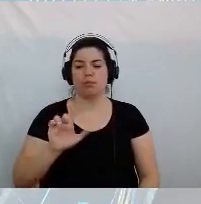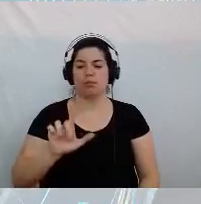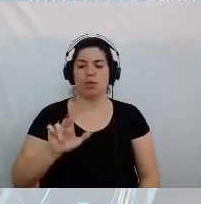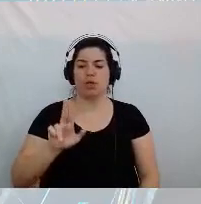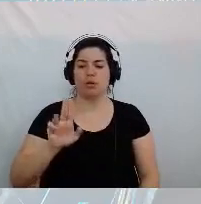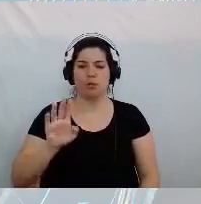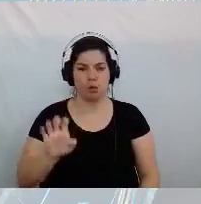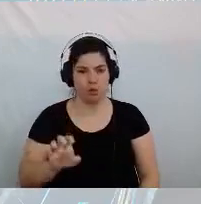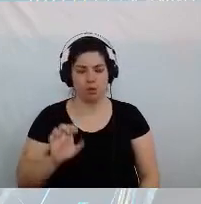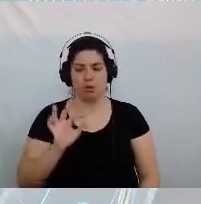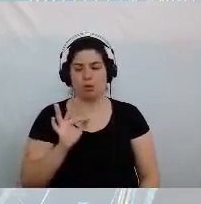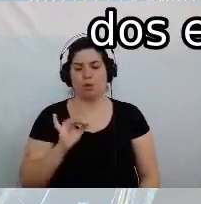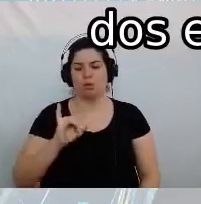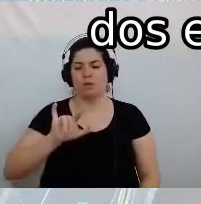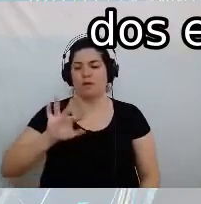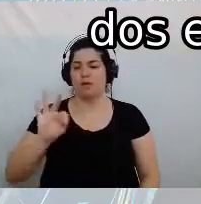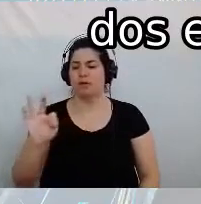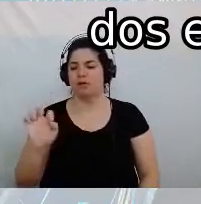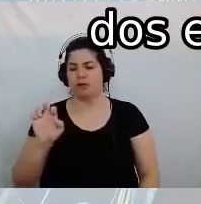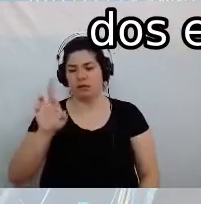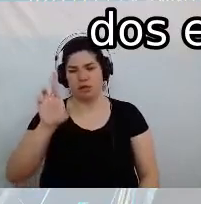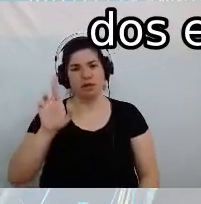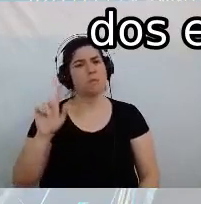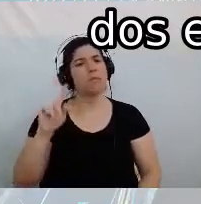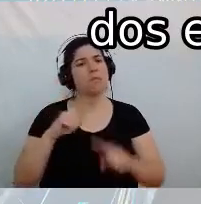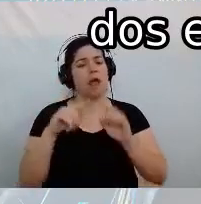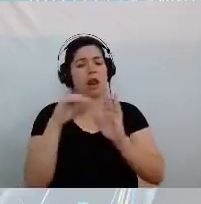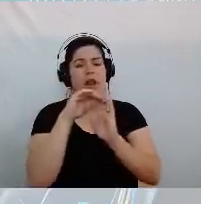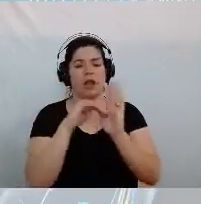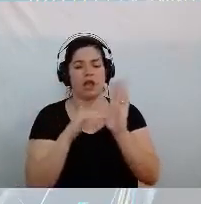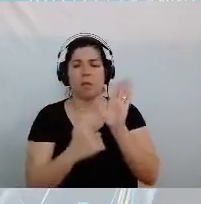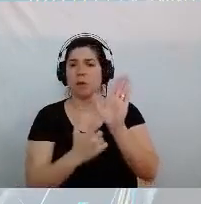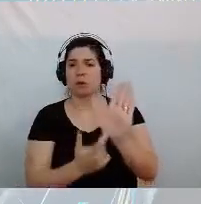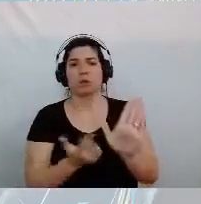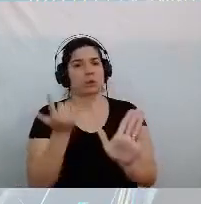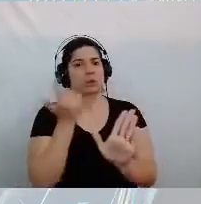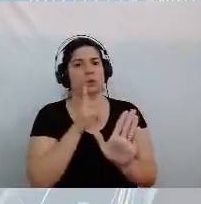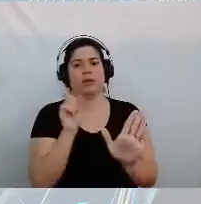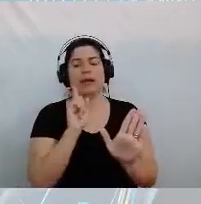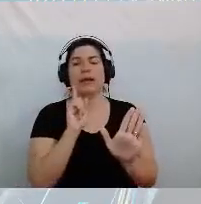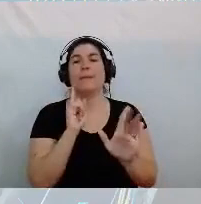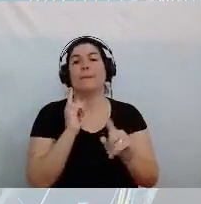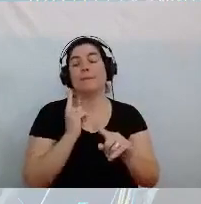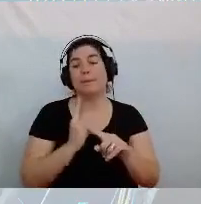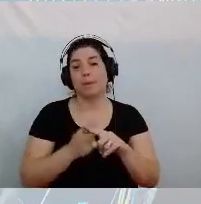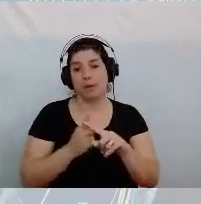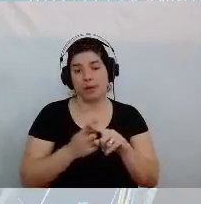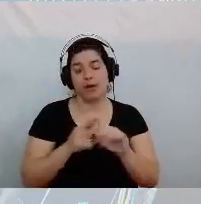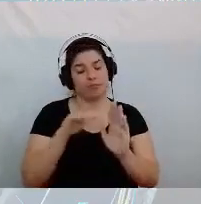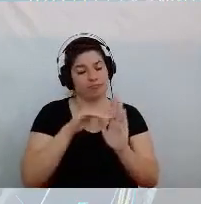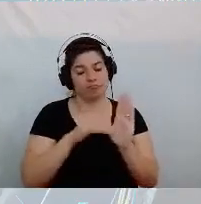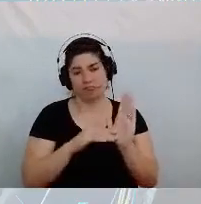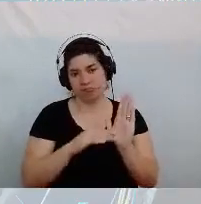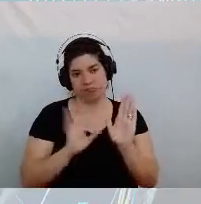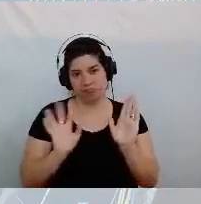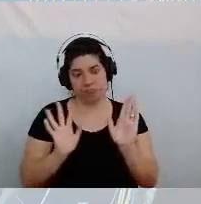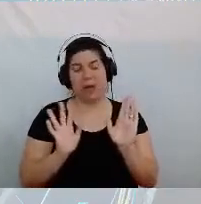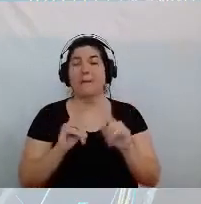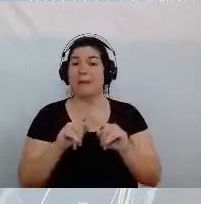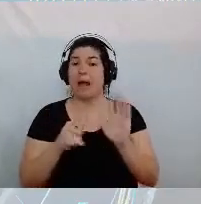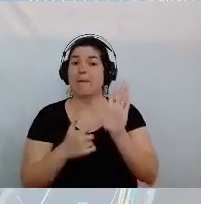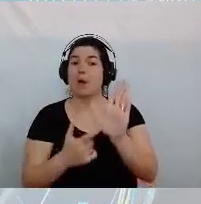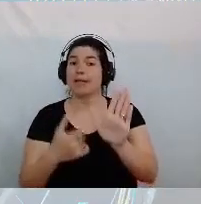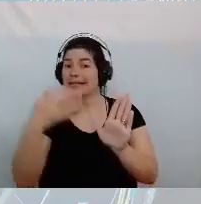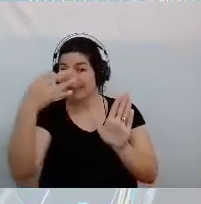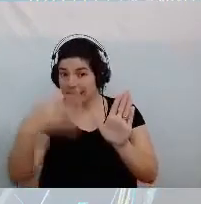não consegue apresentar uma lista dos elementos que tem dentro dela porque não é uma lista mesmo mas ela consegue te dar com algum índice de certeza se um elemento